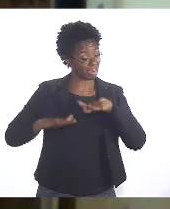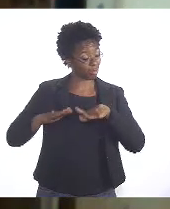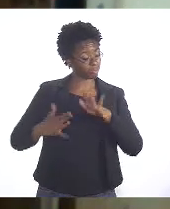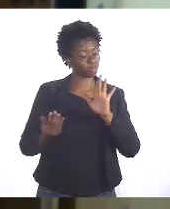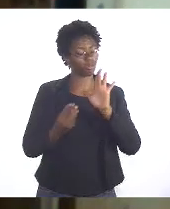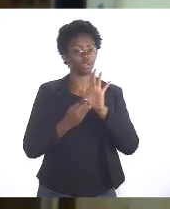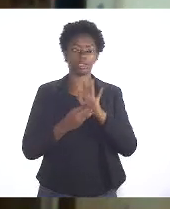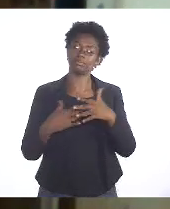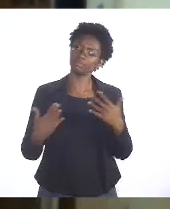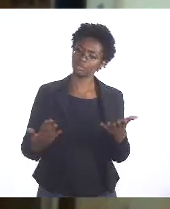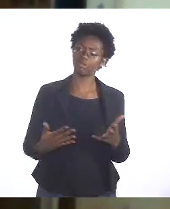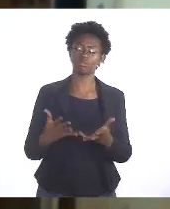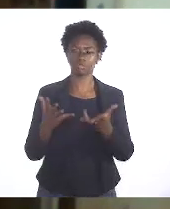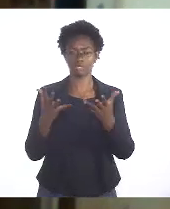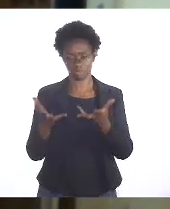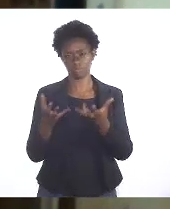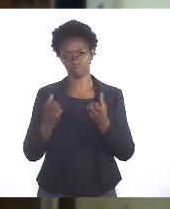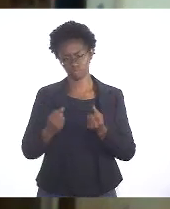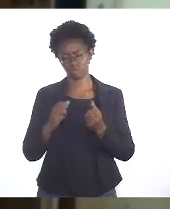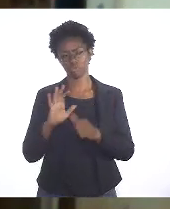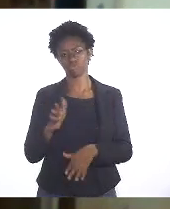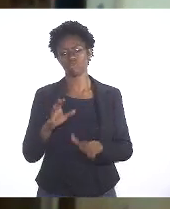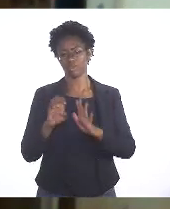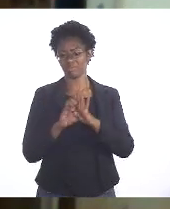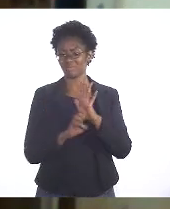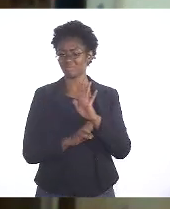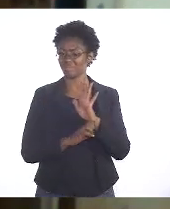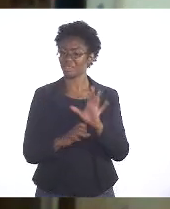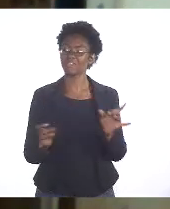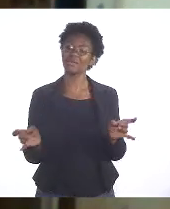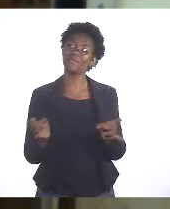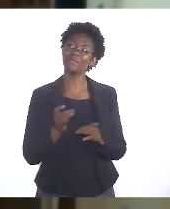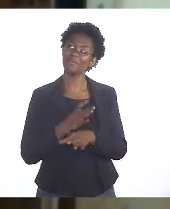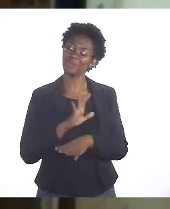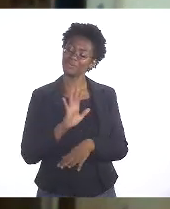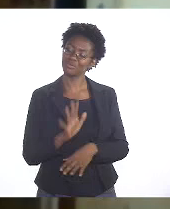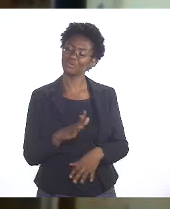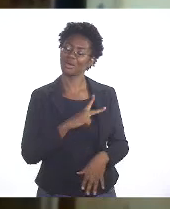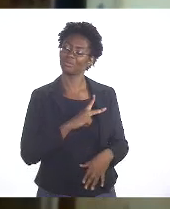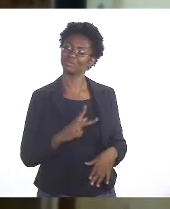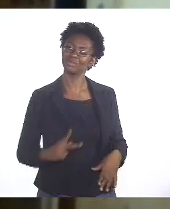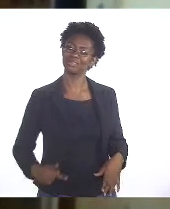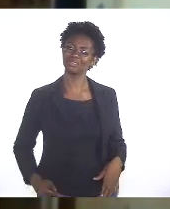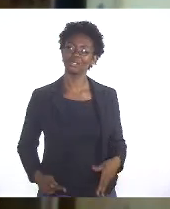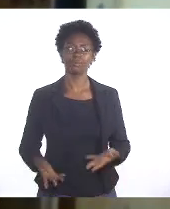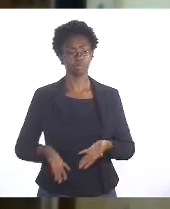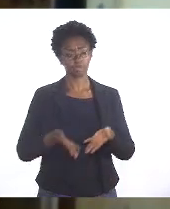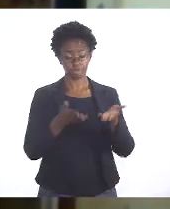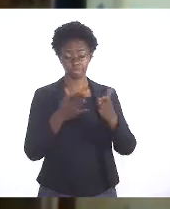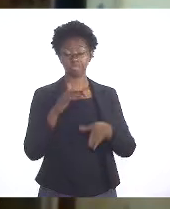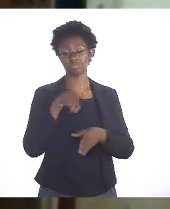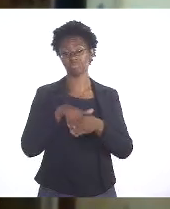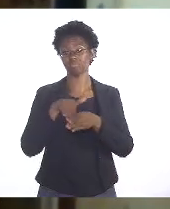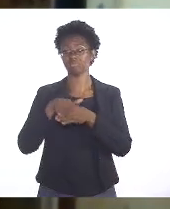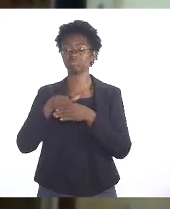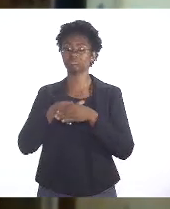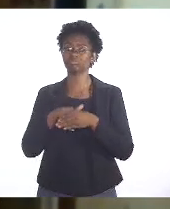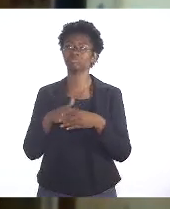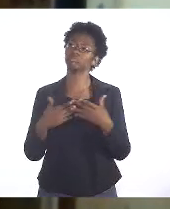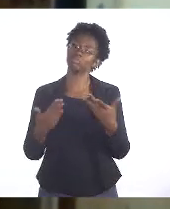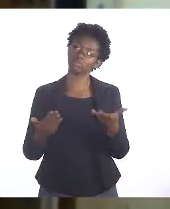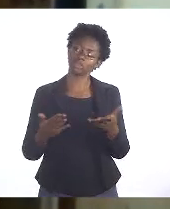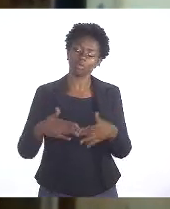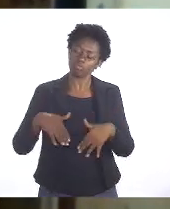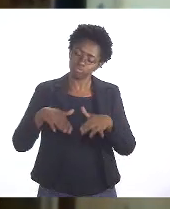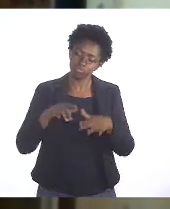as emendas, está pronto, senhor presidente, para ir à pauta. E aí é com